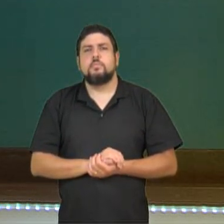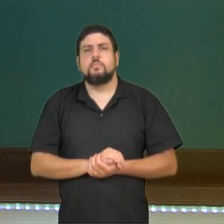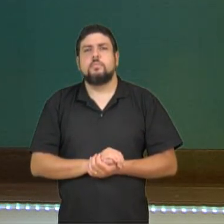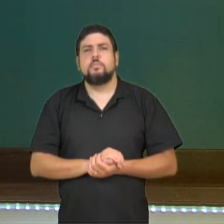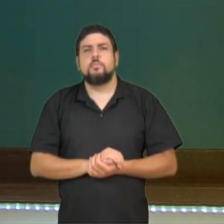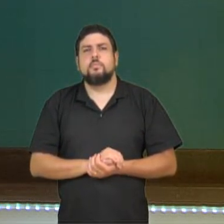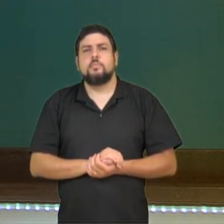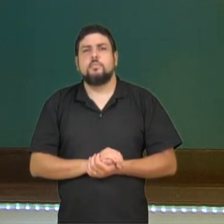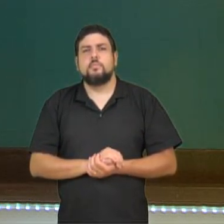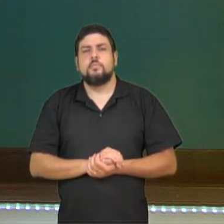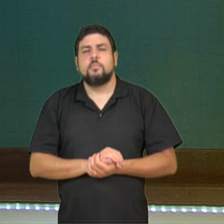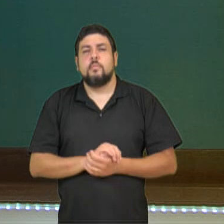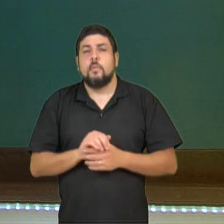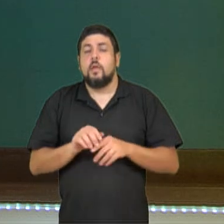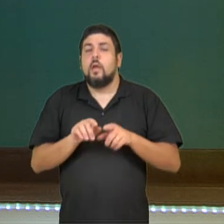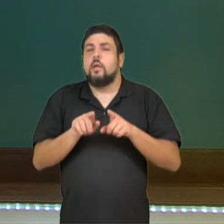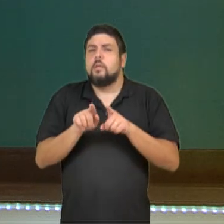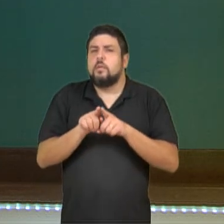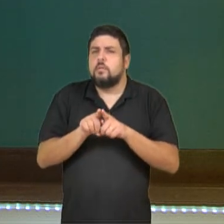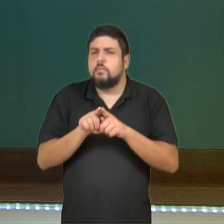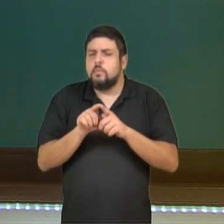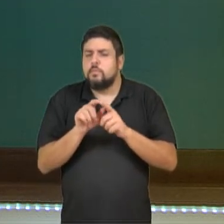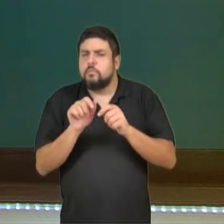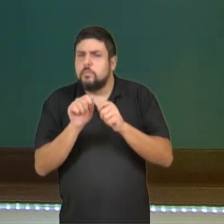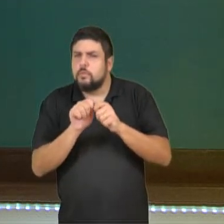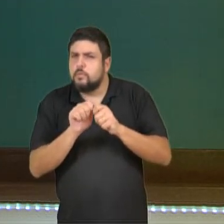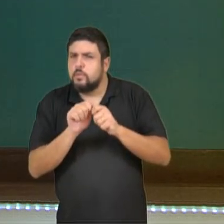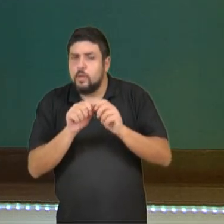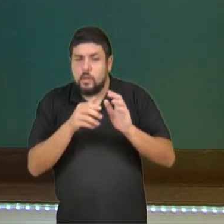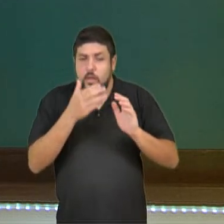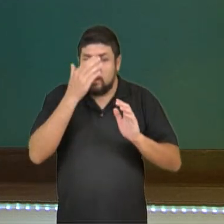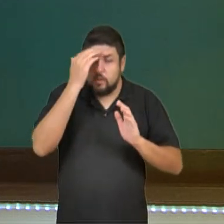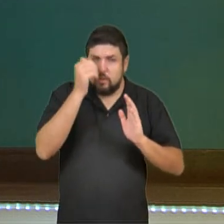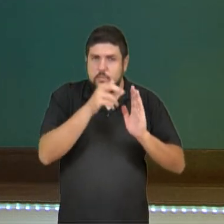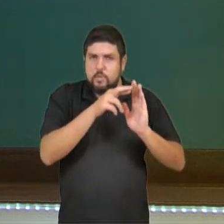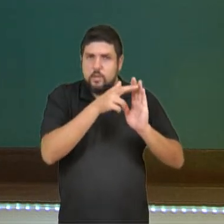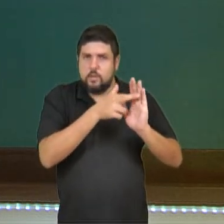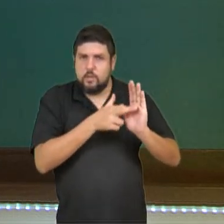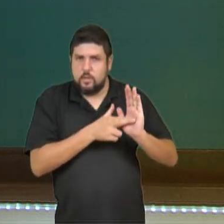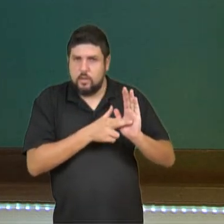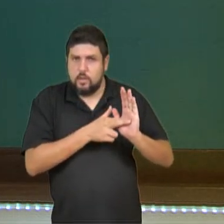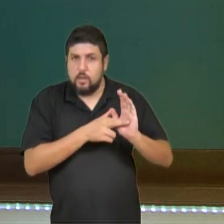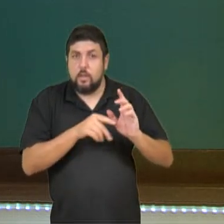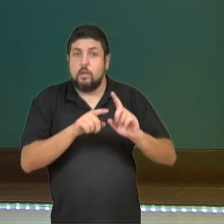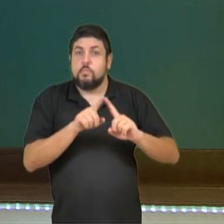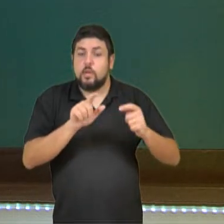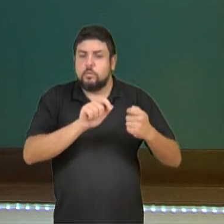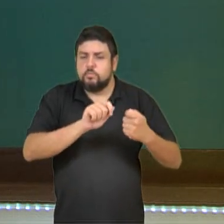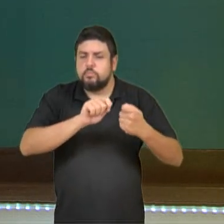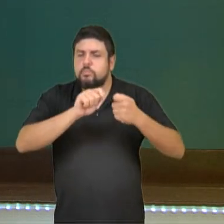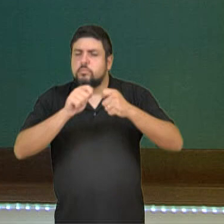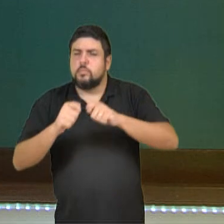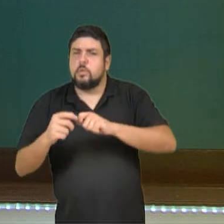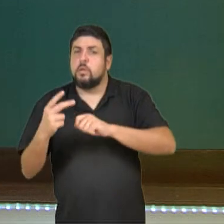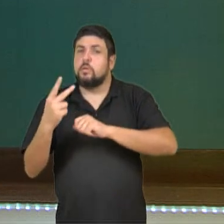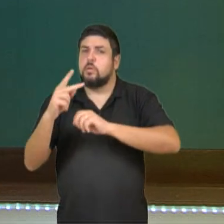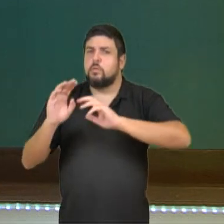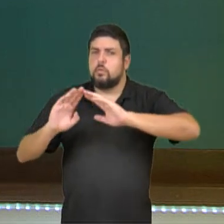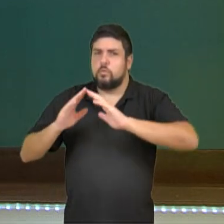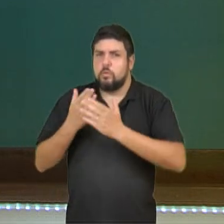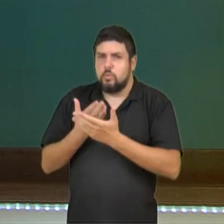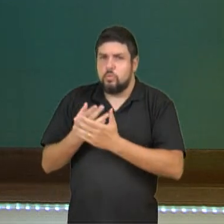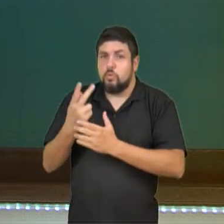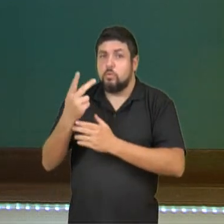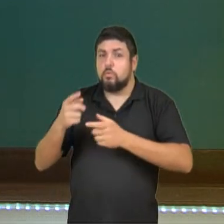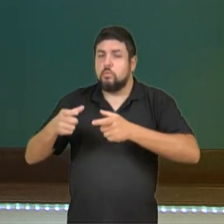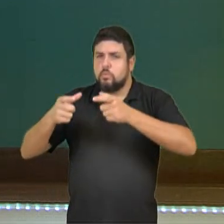E adaptar algumas à sua realidade. Olha só, saber a regra e adaptar essa regra para a sua realidade, aí na sua escola, no seu ambiente